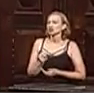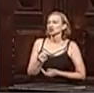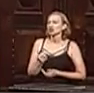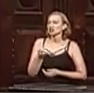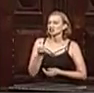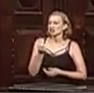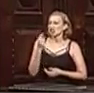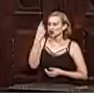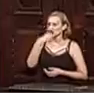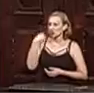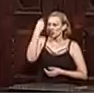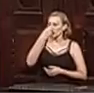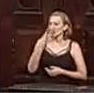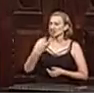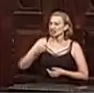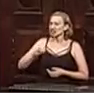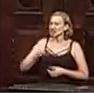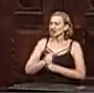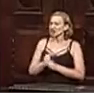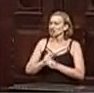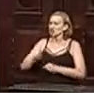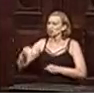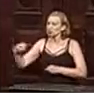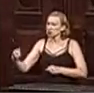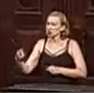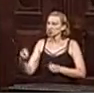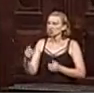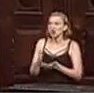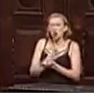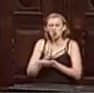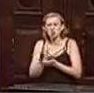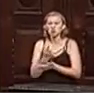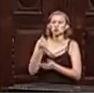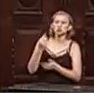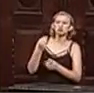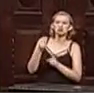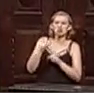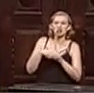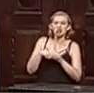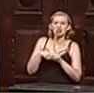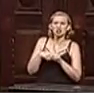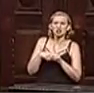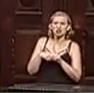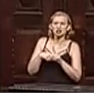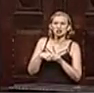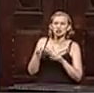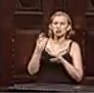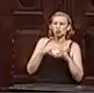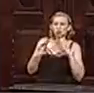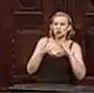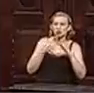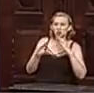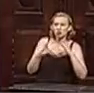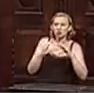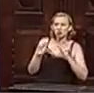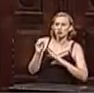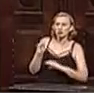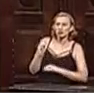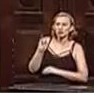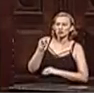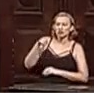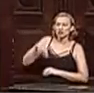depois, a CSN, há alguns meses, aliás, fez um comunicado ao sindicato, um mero